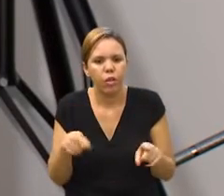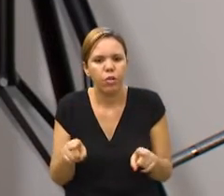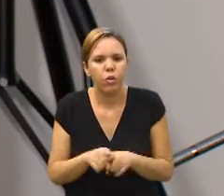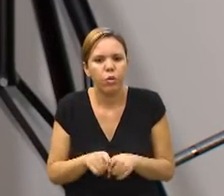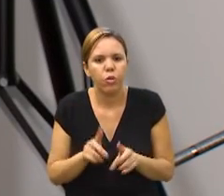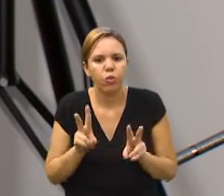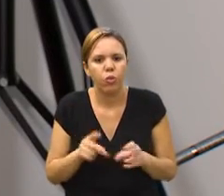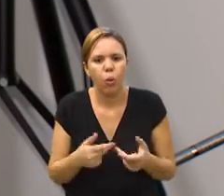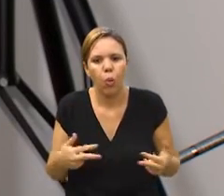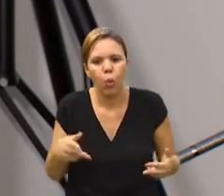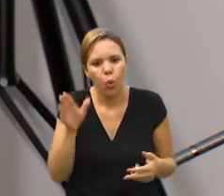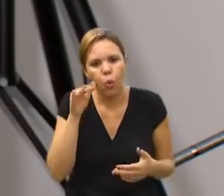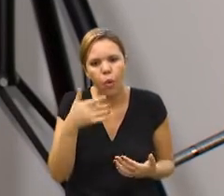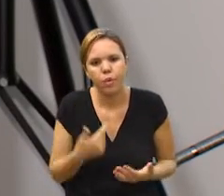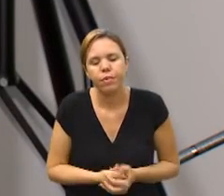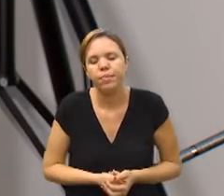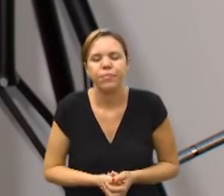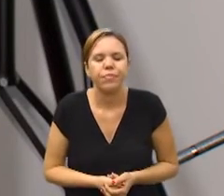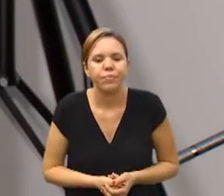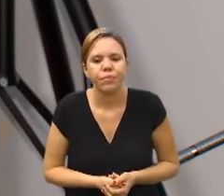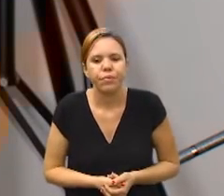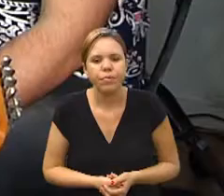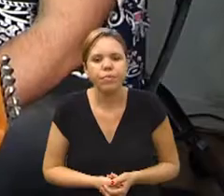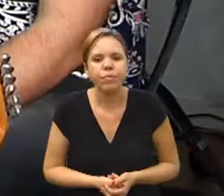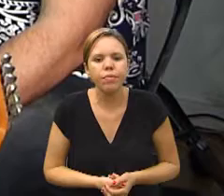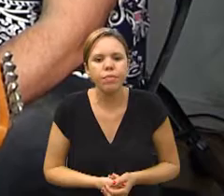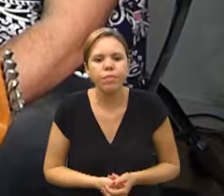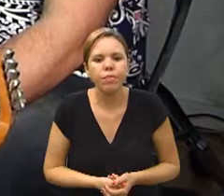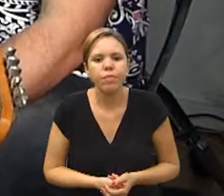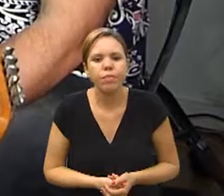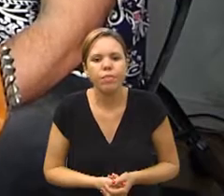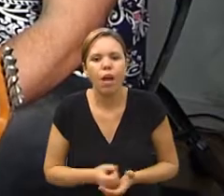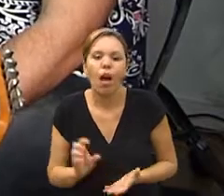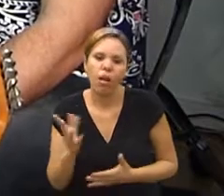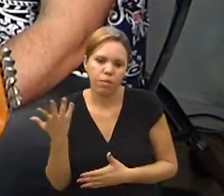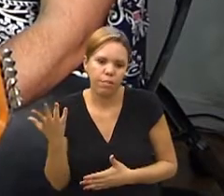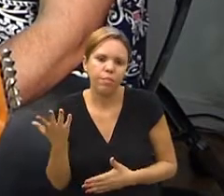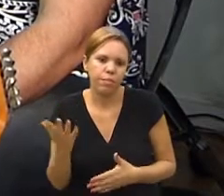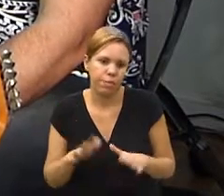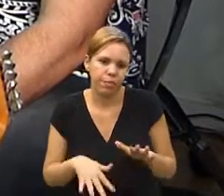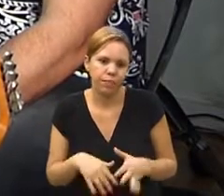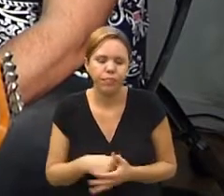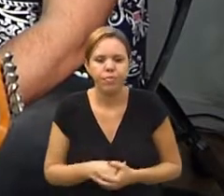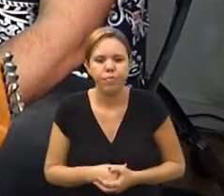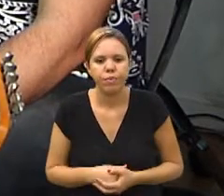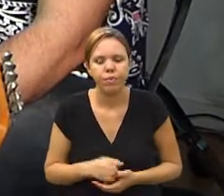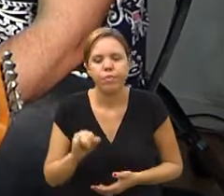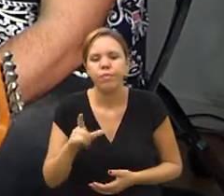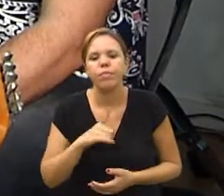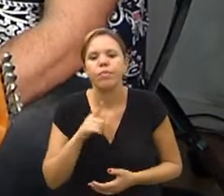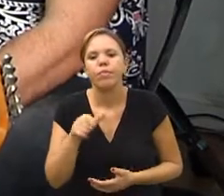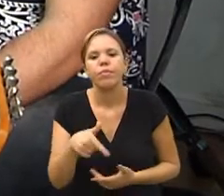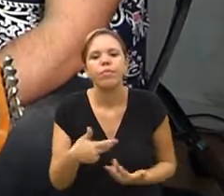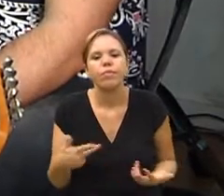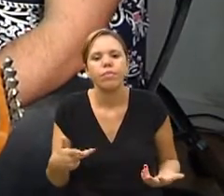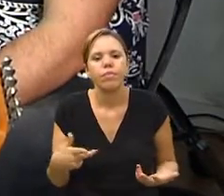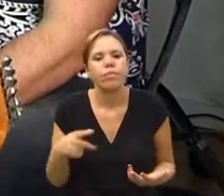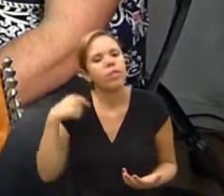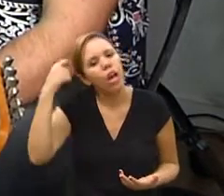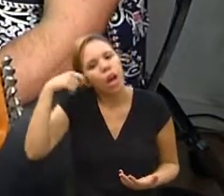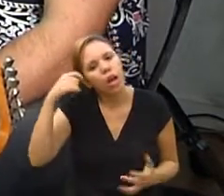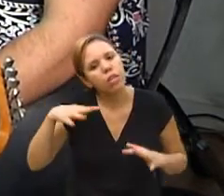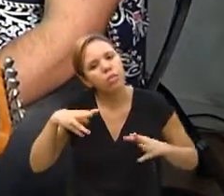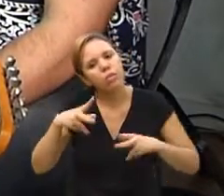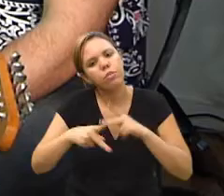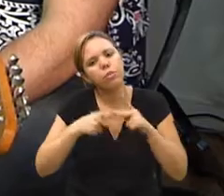história curiosa e tudo mais. E são histórias que acontecem, né? Você tem alguma... Todo artista,